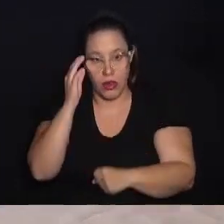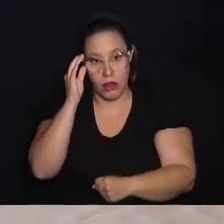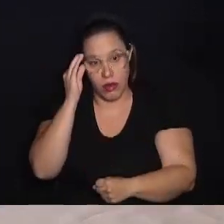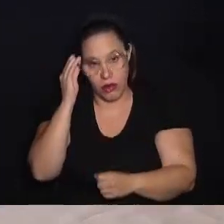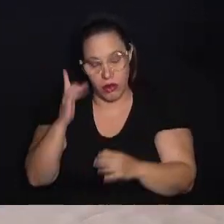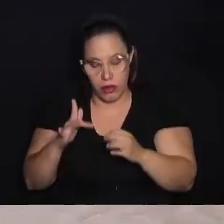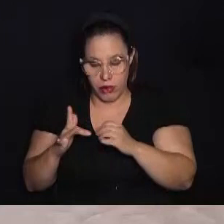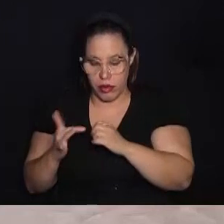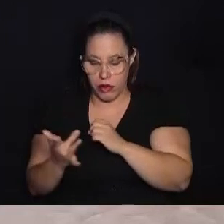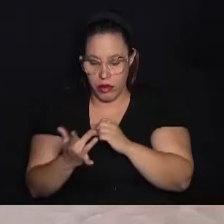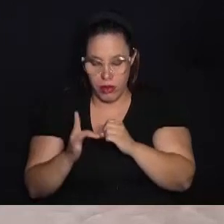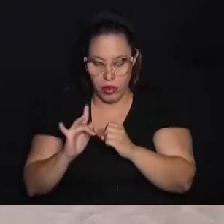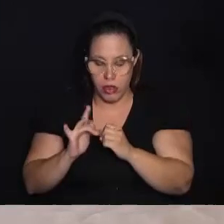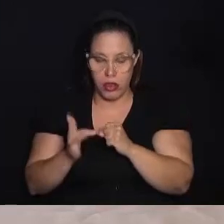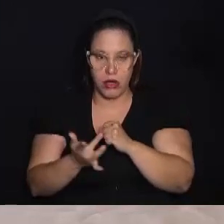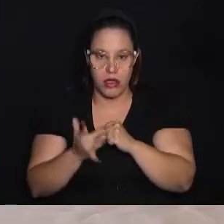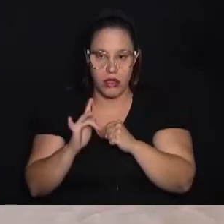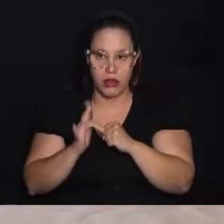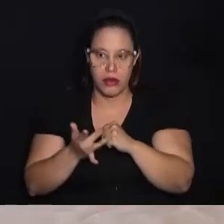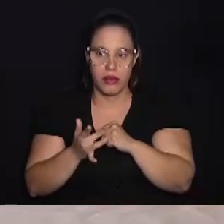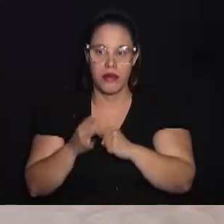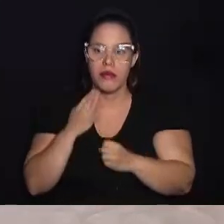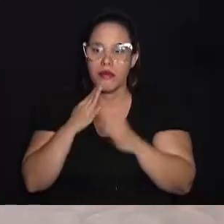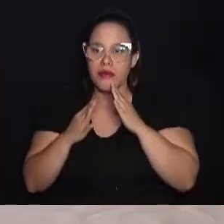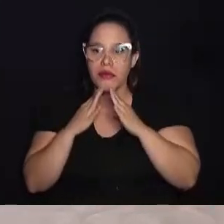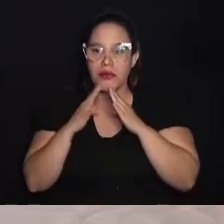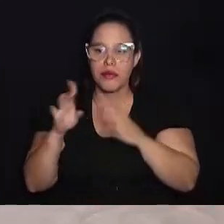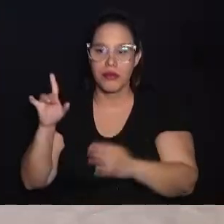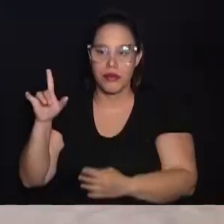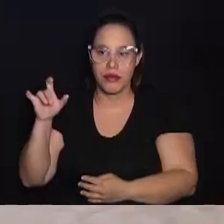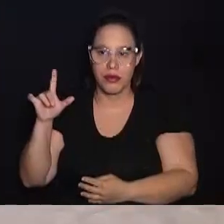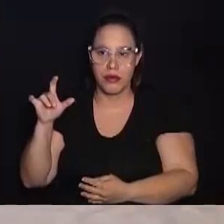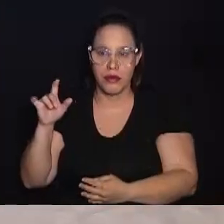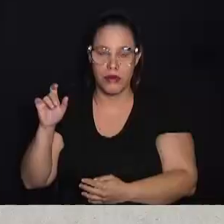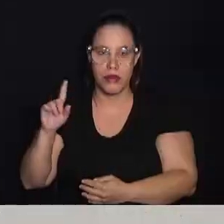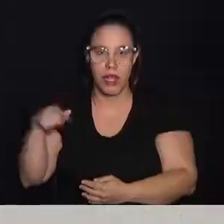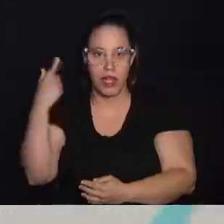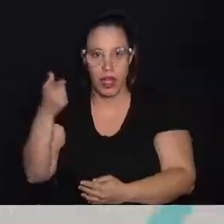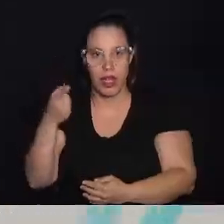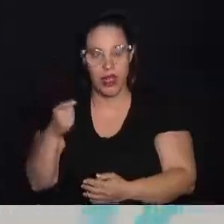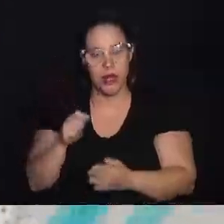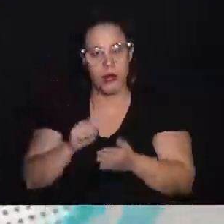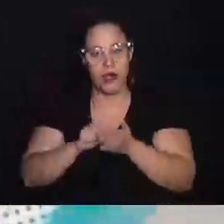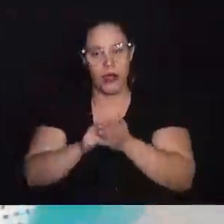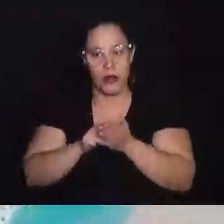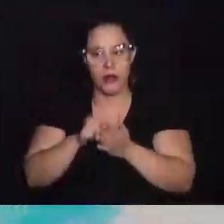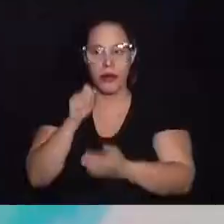redes sociais, no Instagram e no Facebook. Um abraço e até o próximo Na Ponta do Lápis.